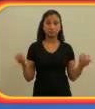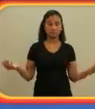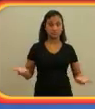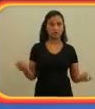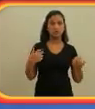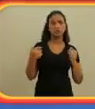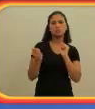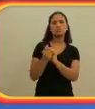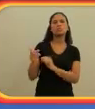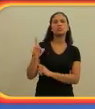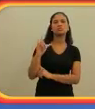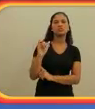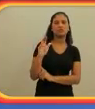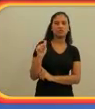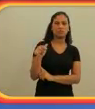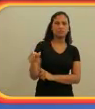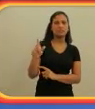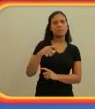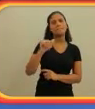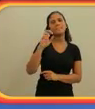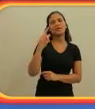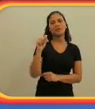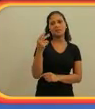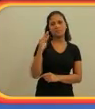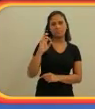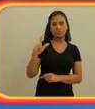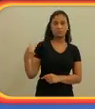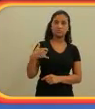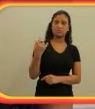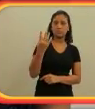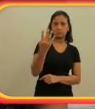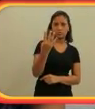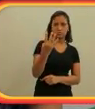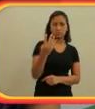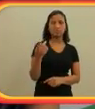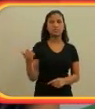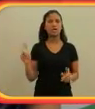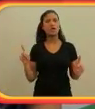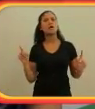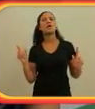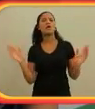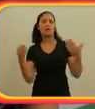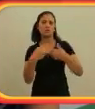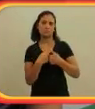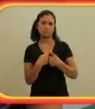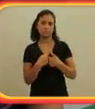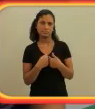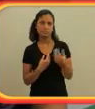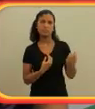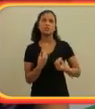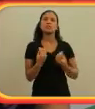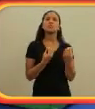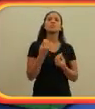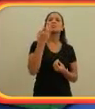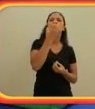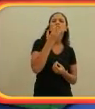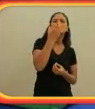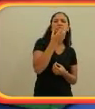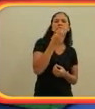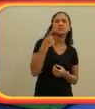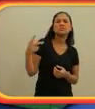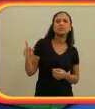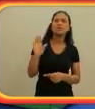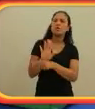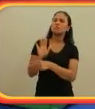Nós estamos com a Dima, que é a mãe do Gabriel, que tem 4 anos de idade e tem autismo. Como é que